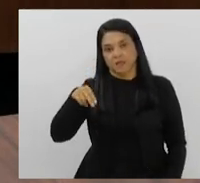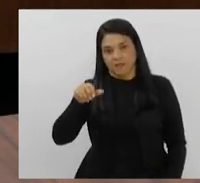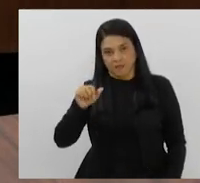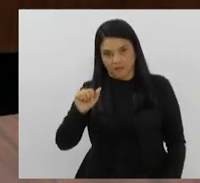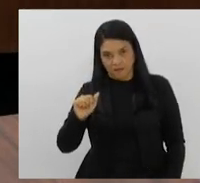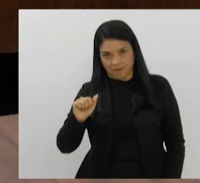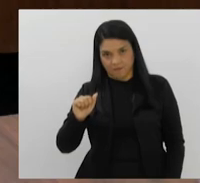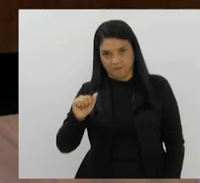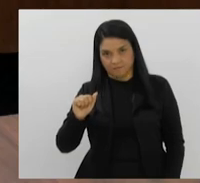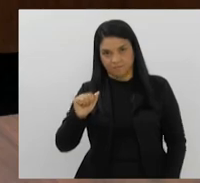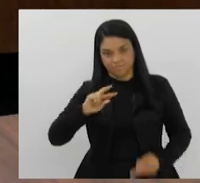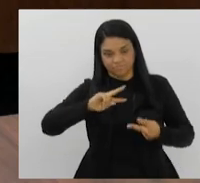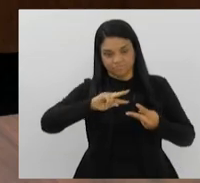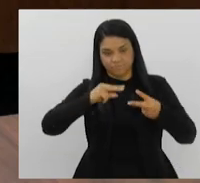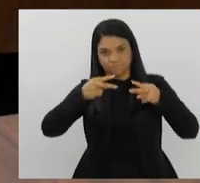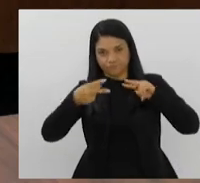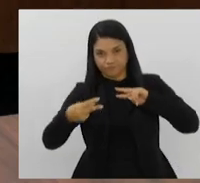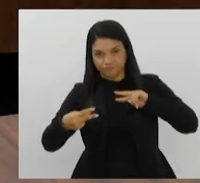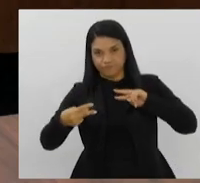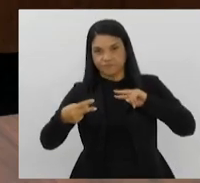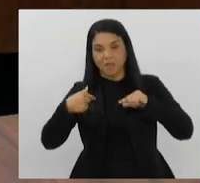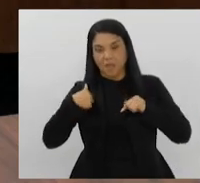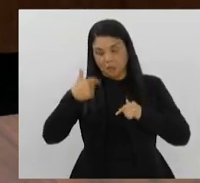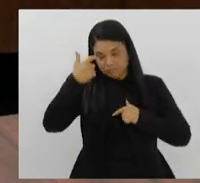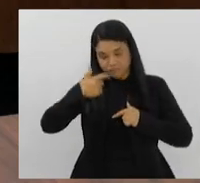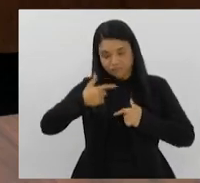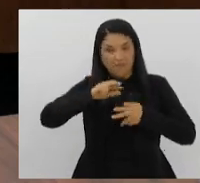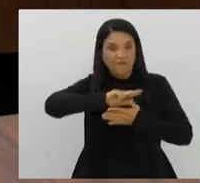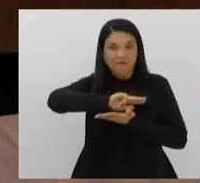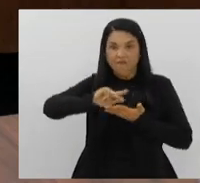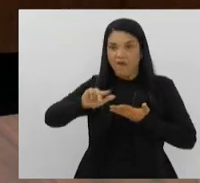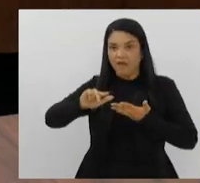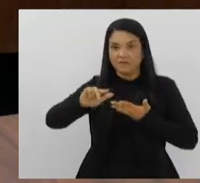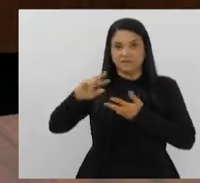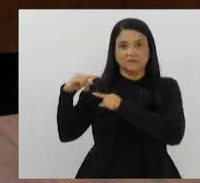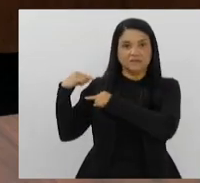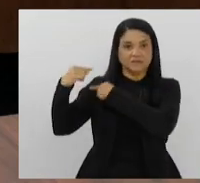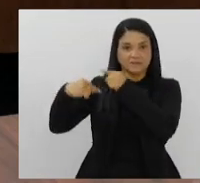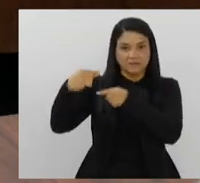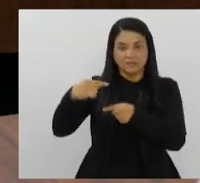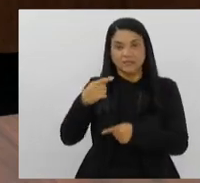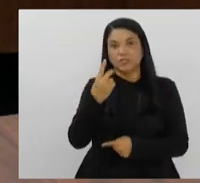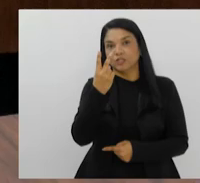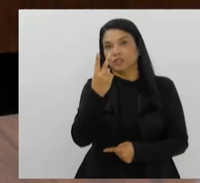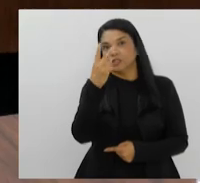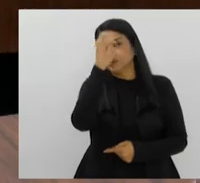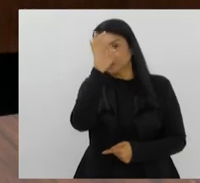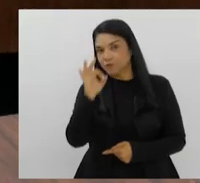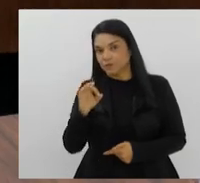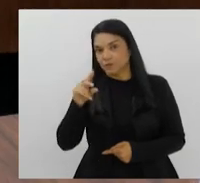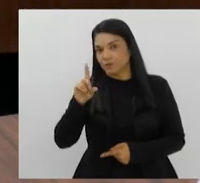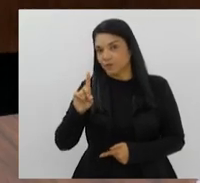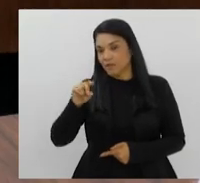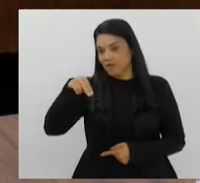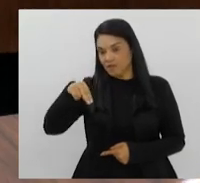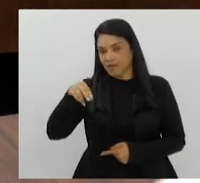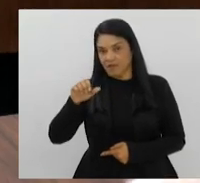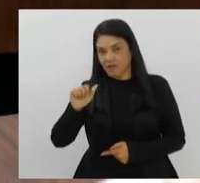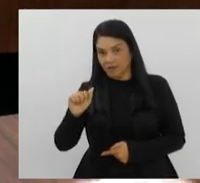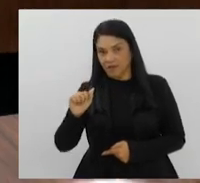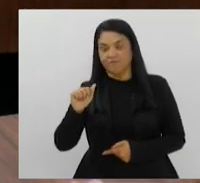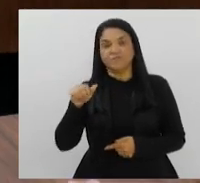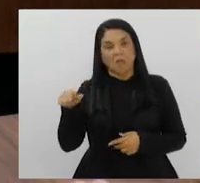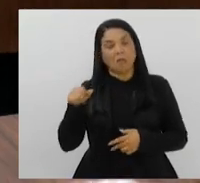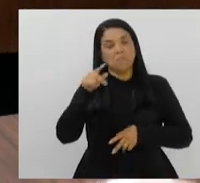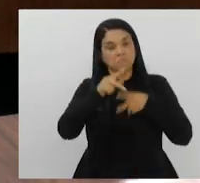eu tenho uma pilha de descendência. Inclusive, 2% do meu DNA vem do povo